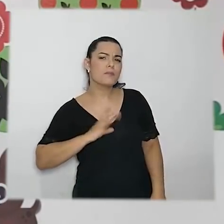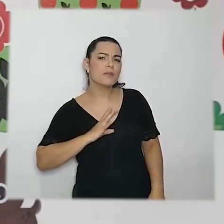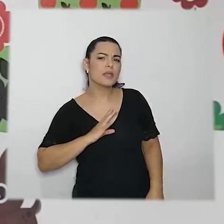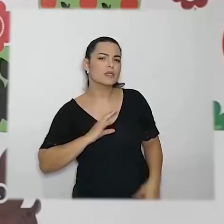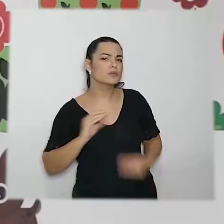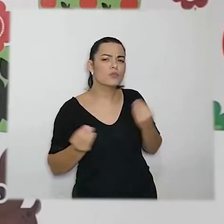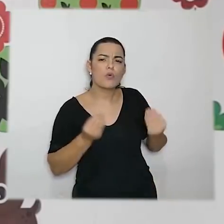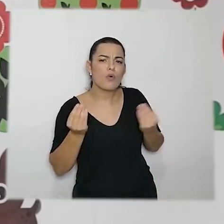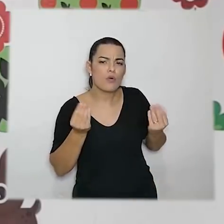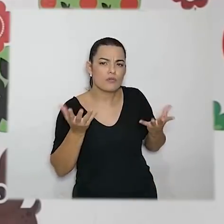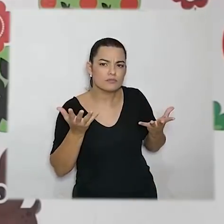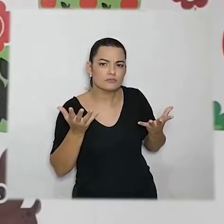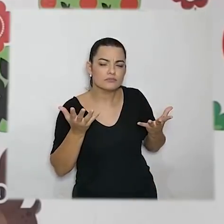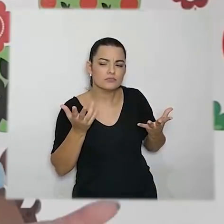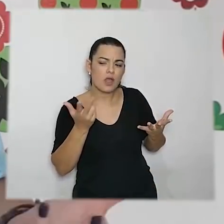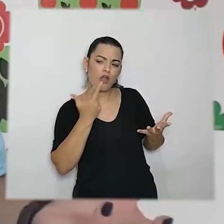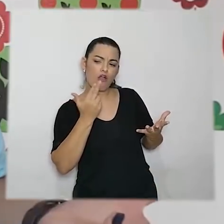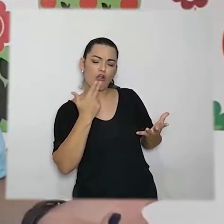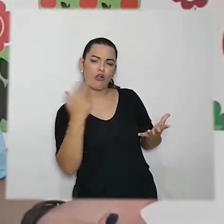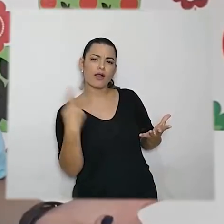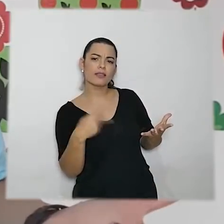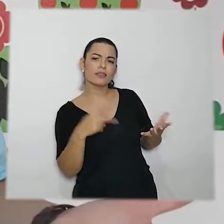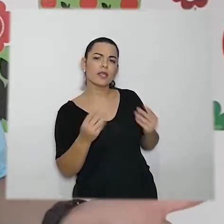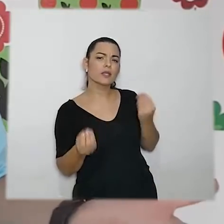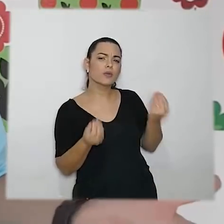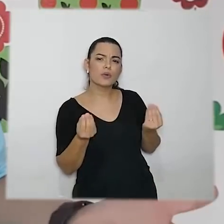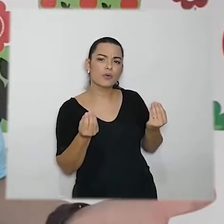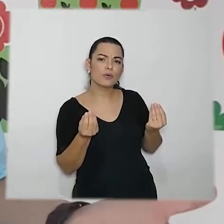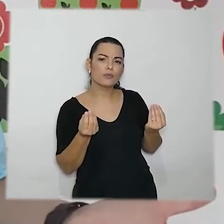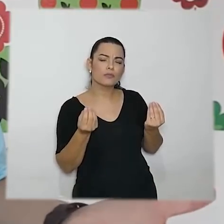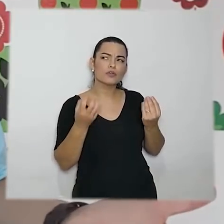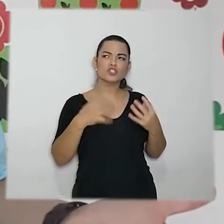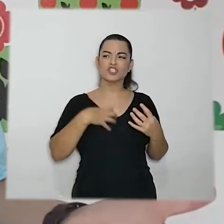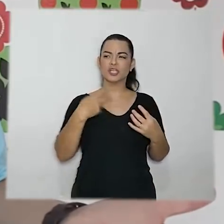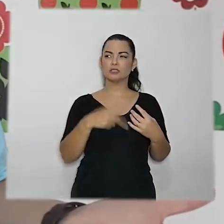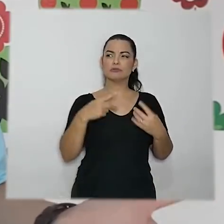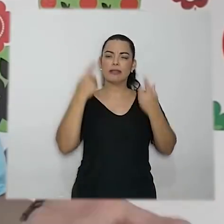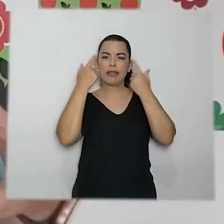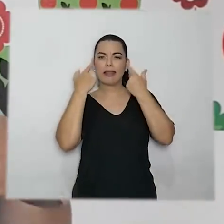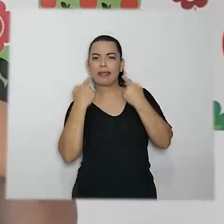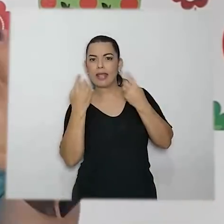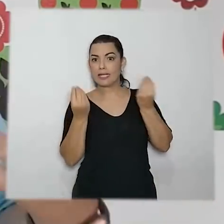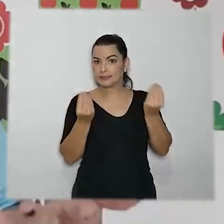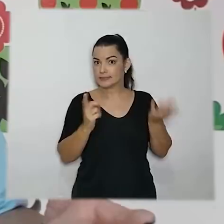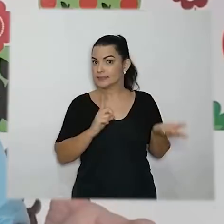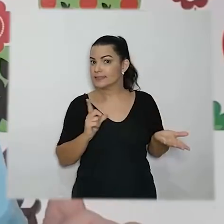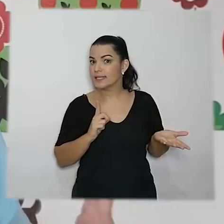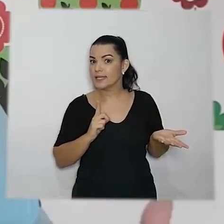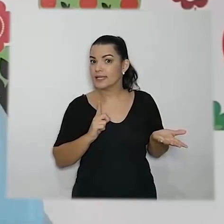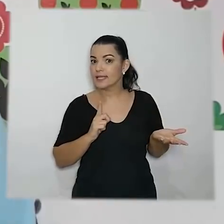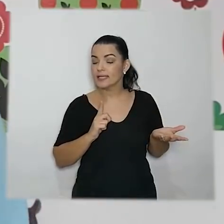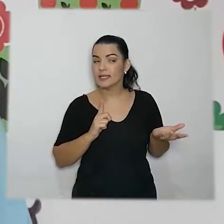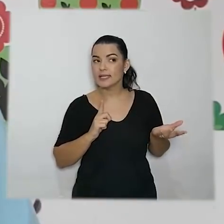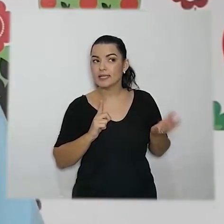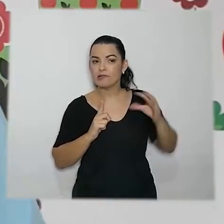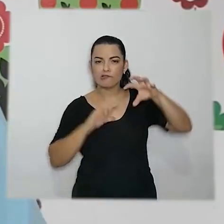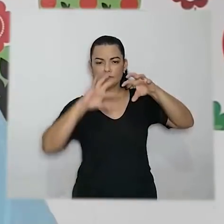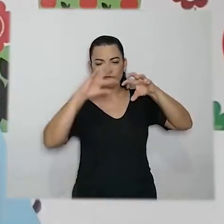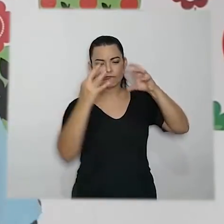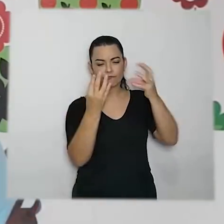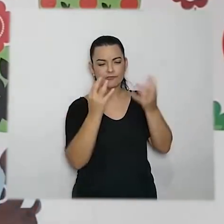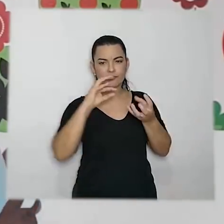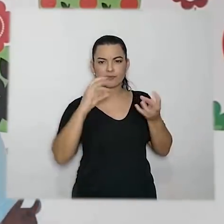que cor ele tem, que cara ele tem, como ele é. Ele tem um formato, ele tem um